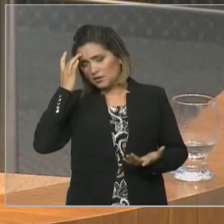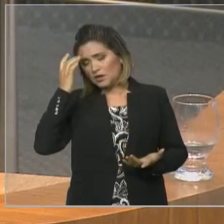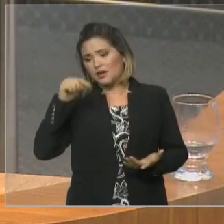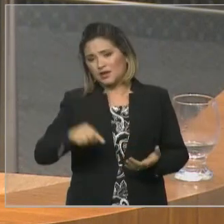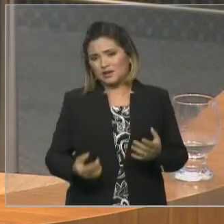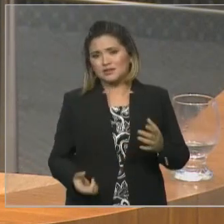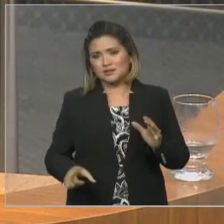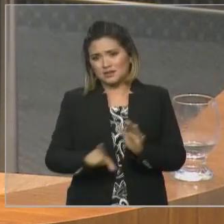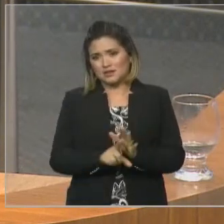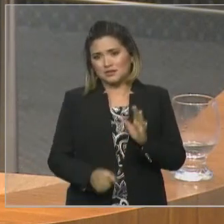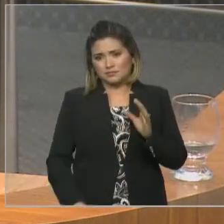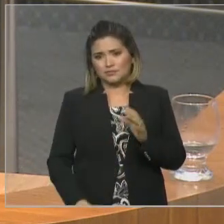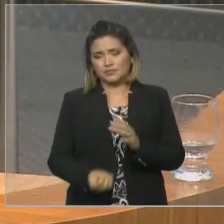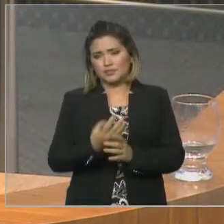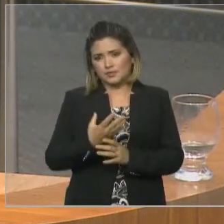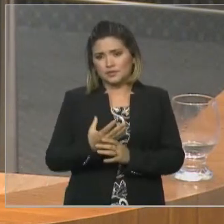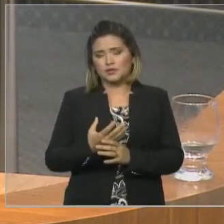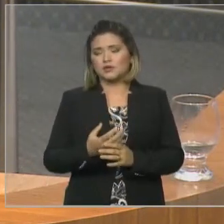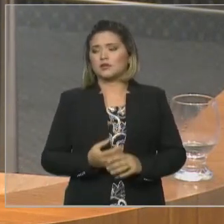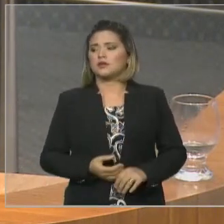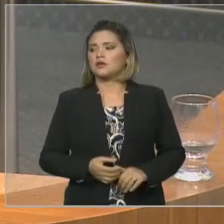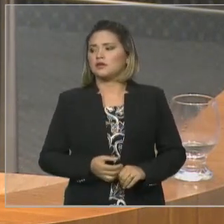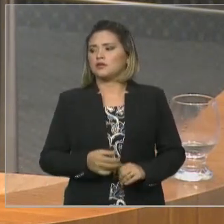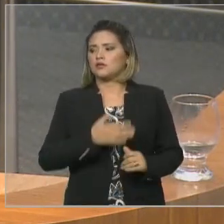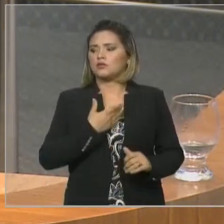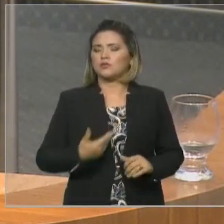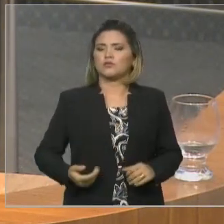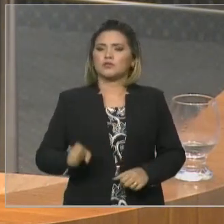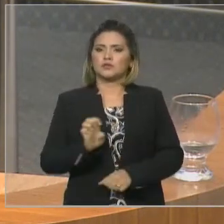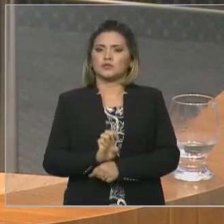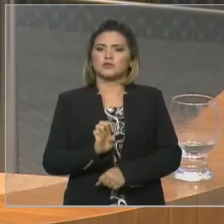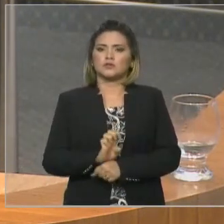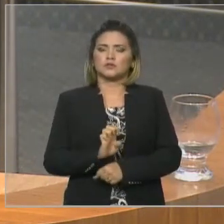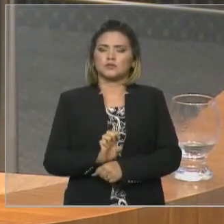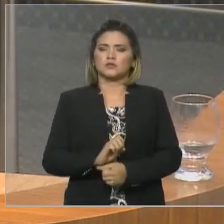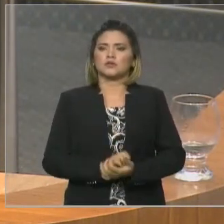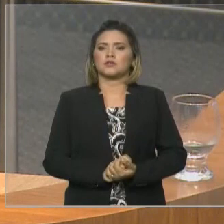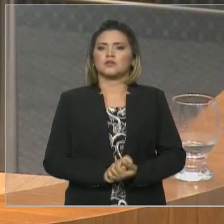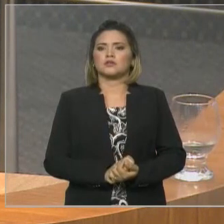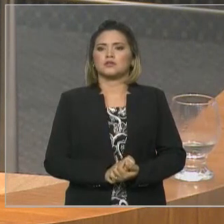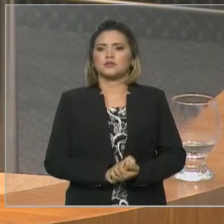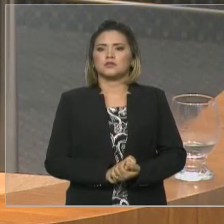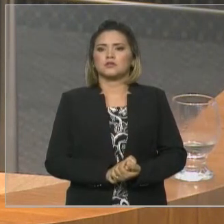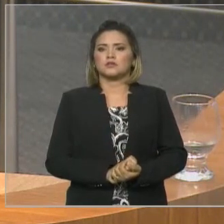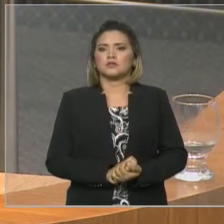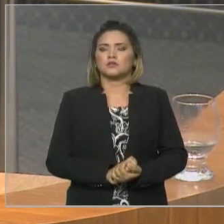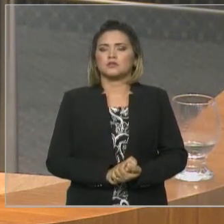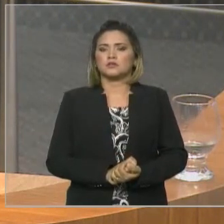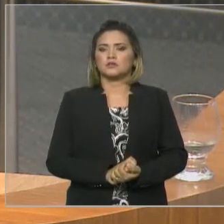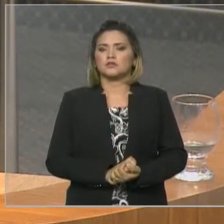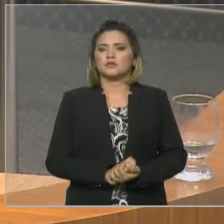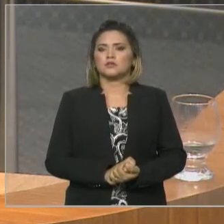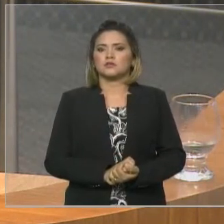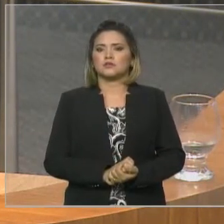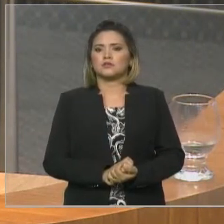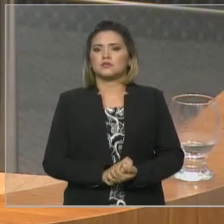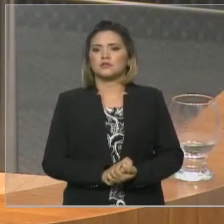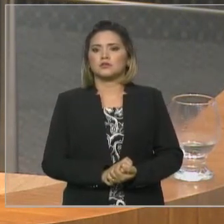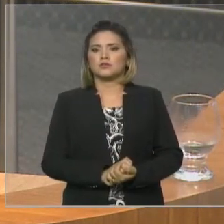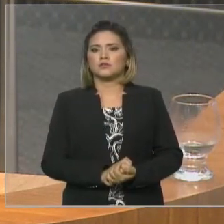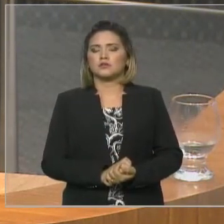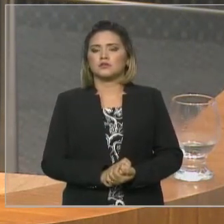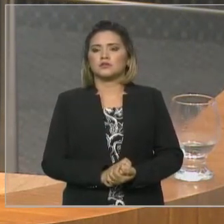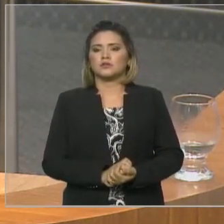instituída, enviada pelo governo do Estado. E, obviamente, como toda lei, tem no seu bojo